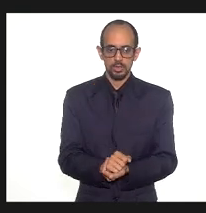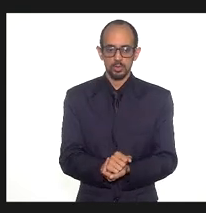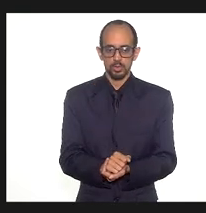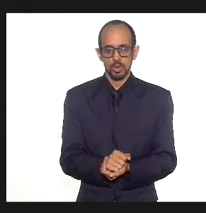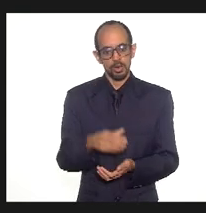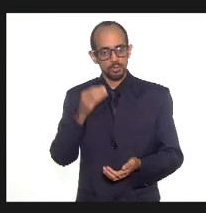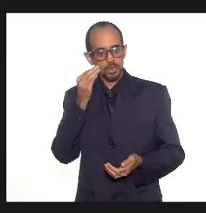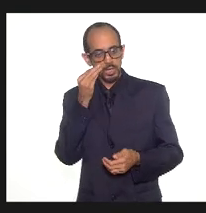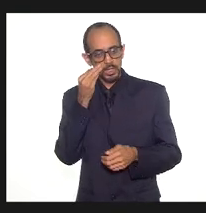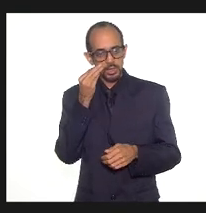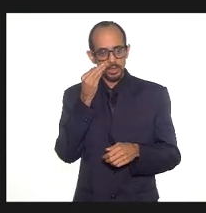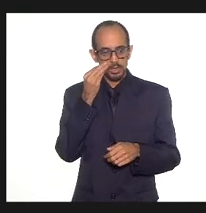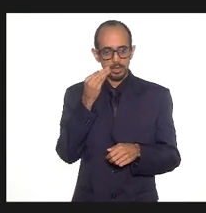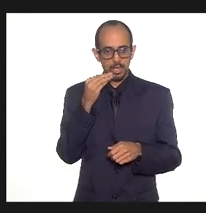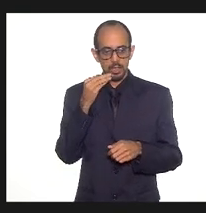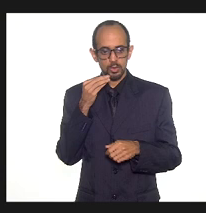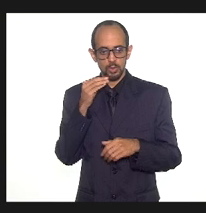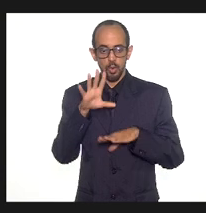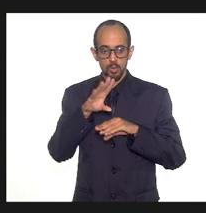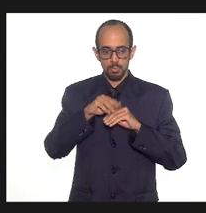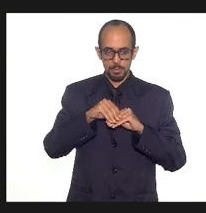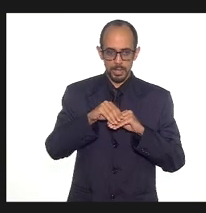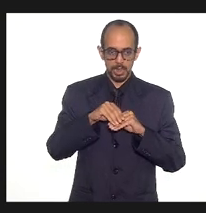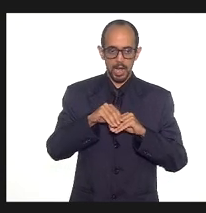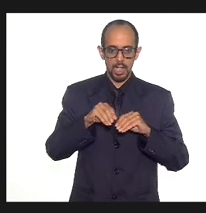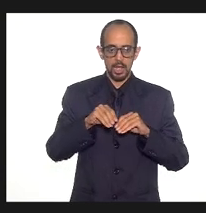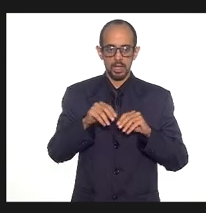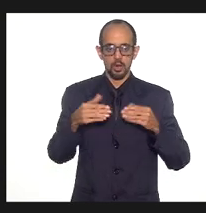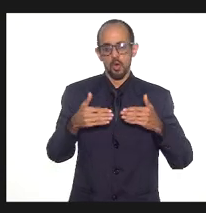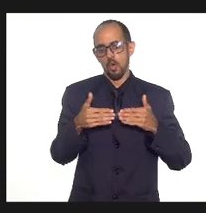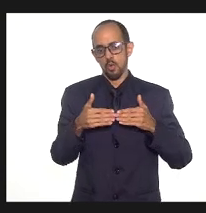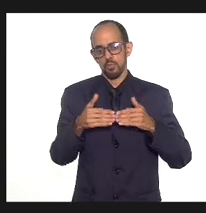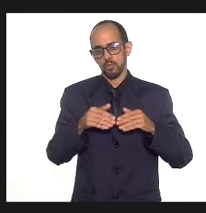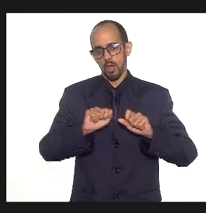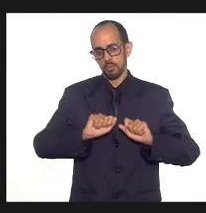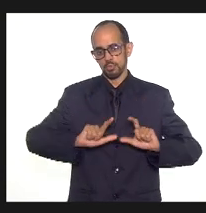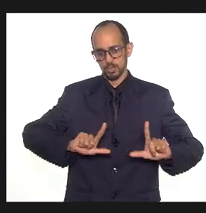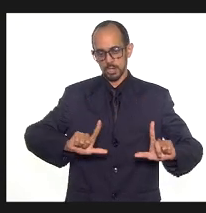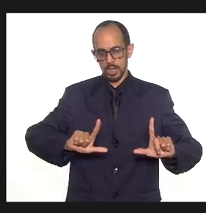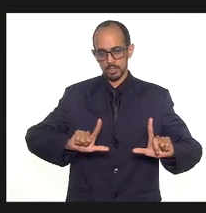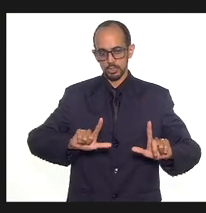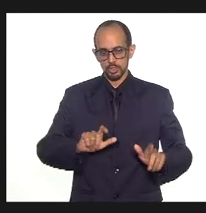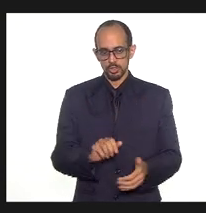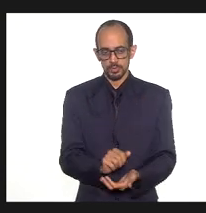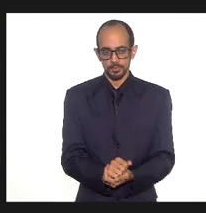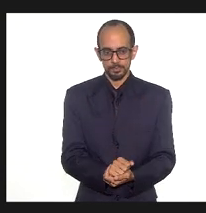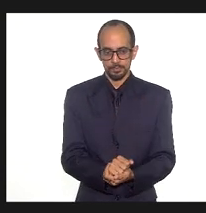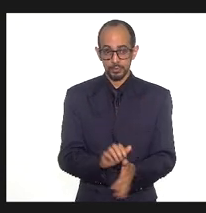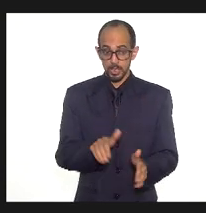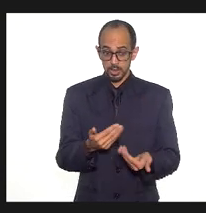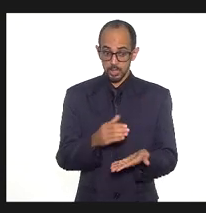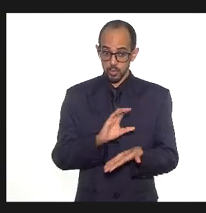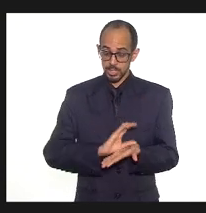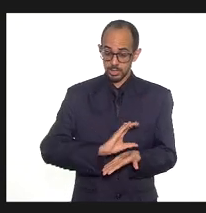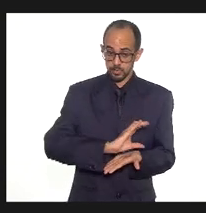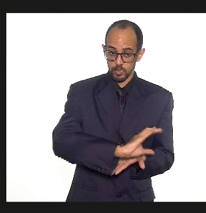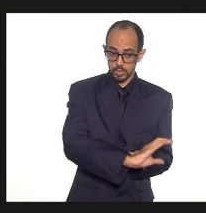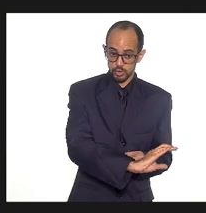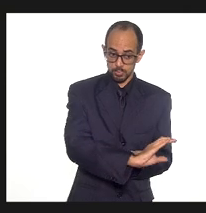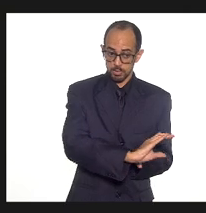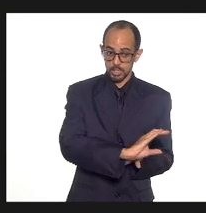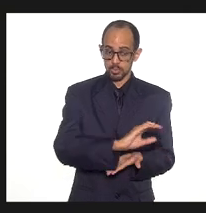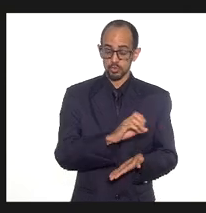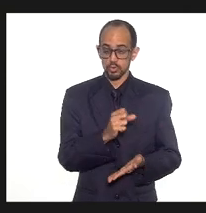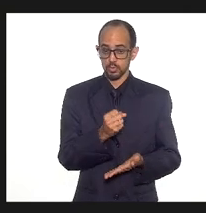flexíveis com empresas exportadoras sediadas no Rio de Janeiro. Então, Esses investimentos, quando a gente